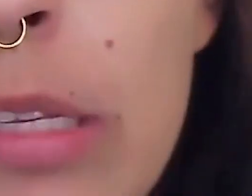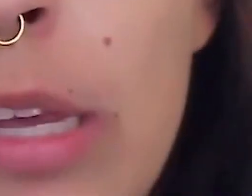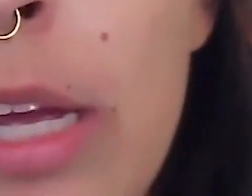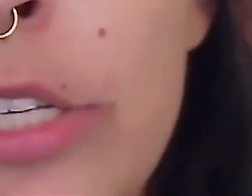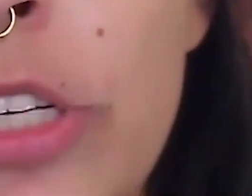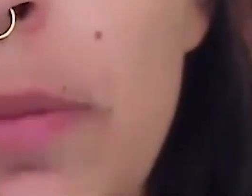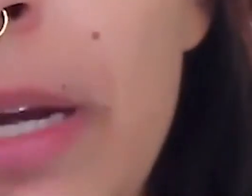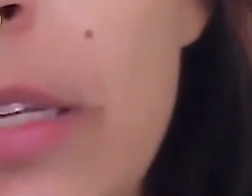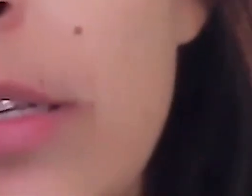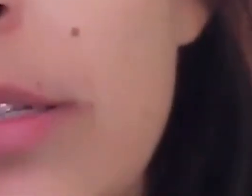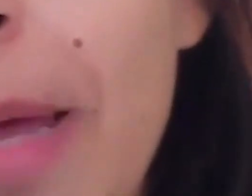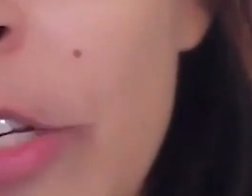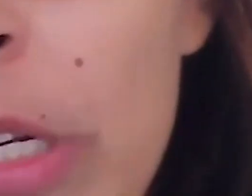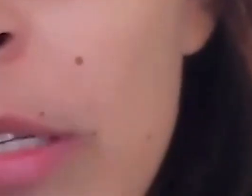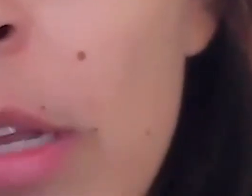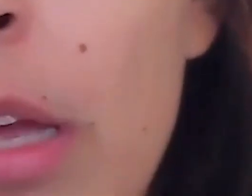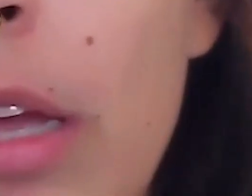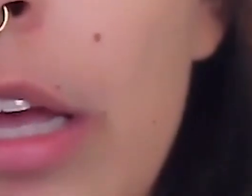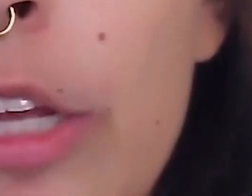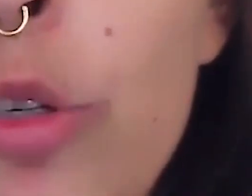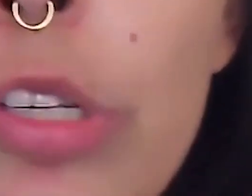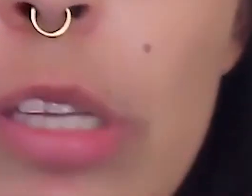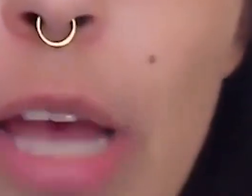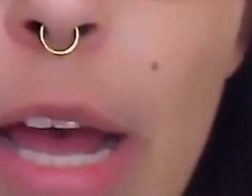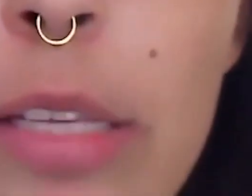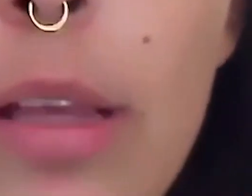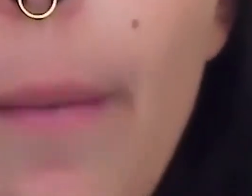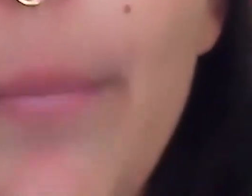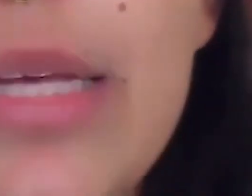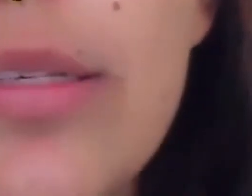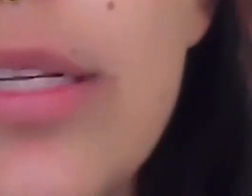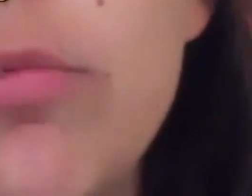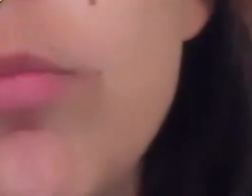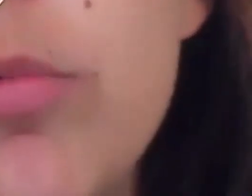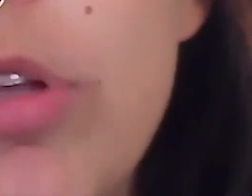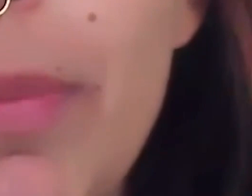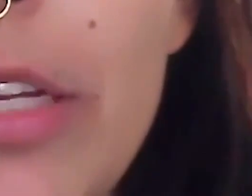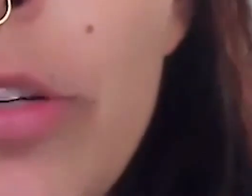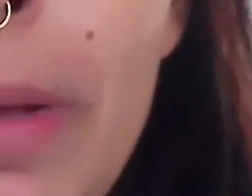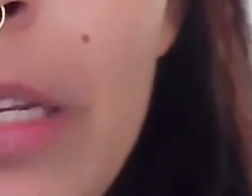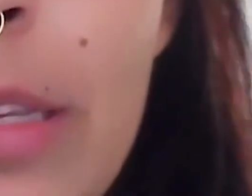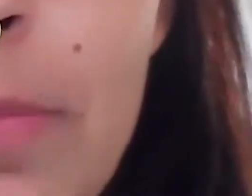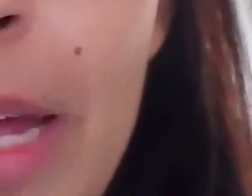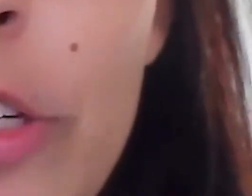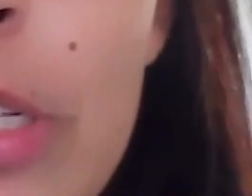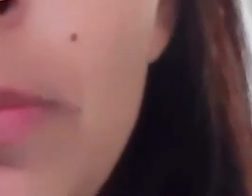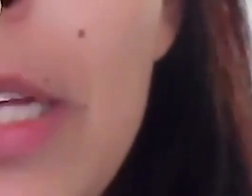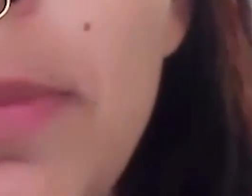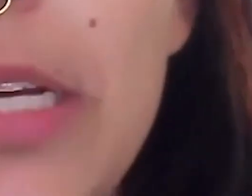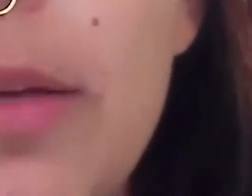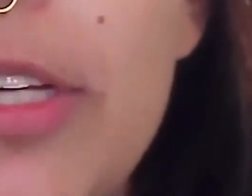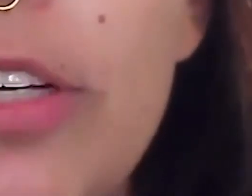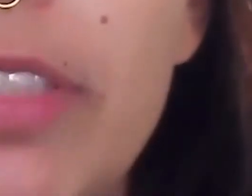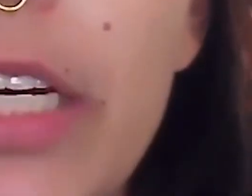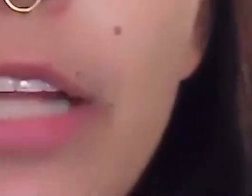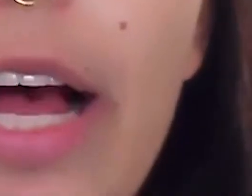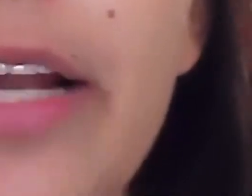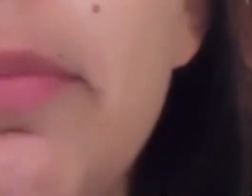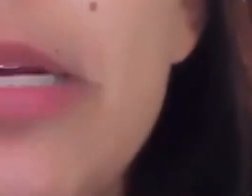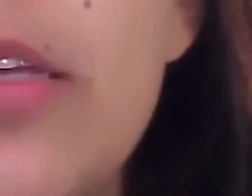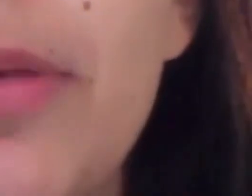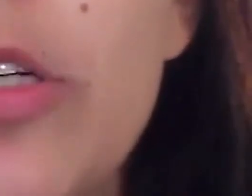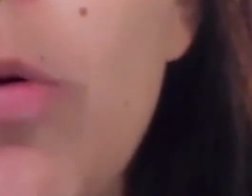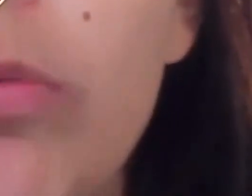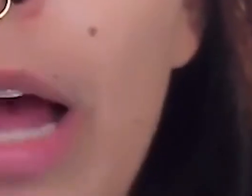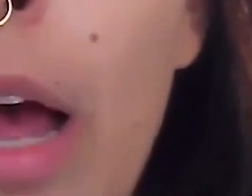conhecimentos acerca de perícias médicas judiciais, mas não somente perícias médicas, mas perícia médica